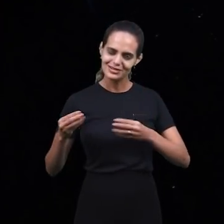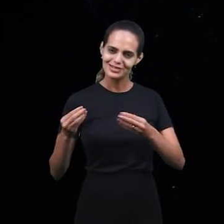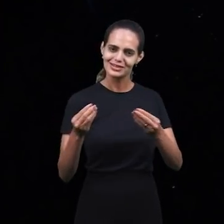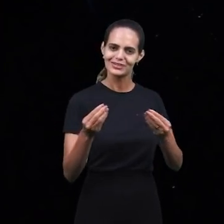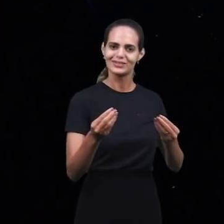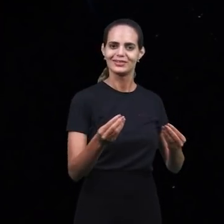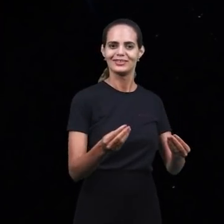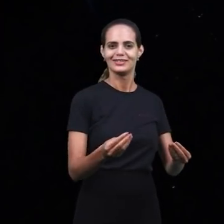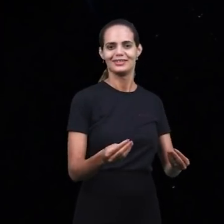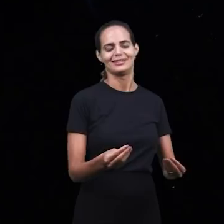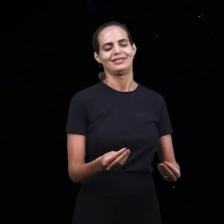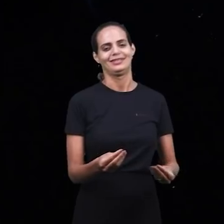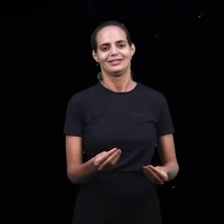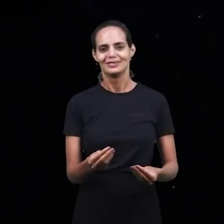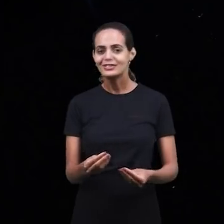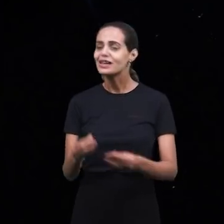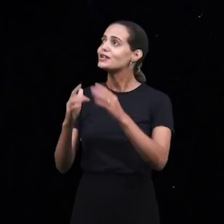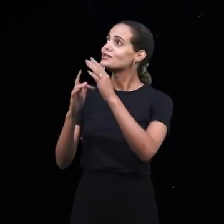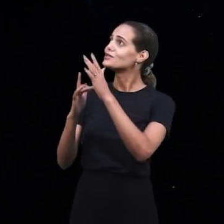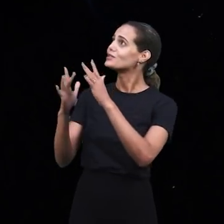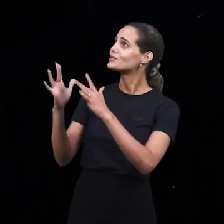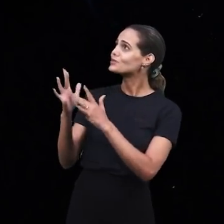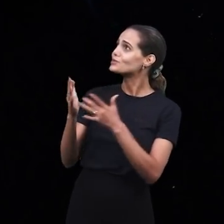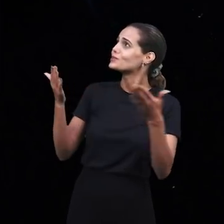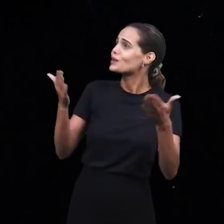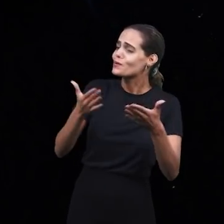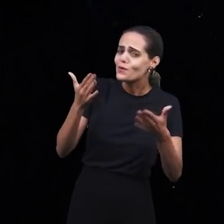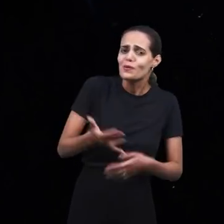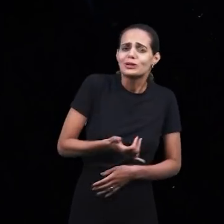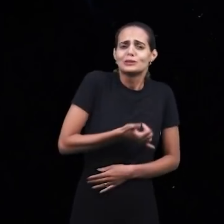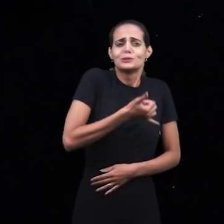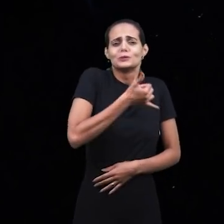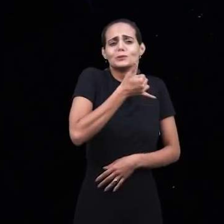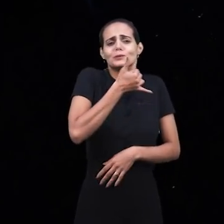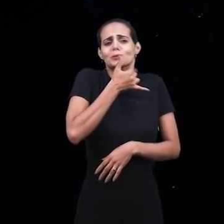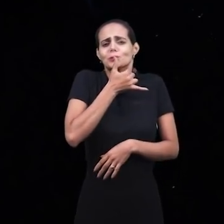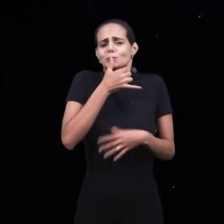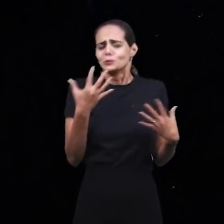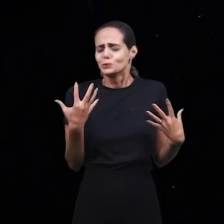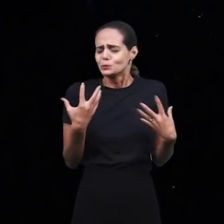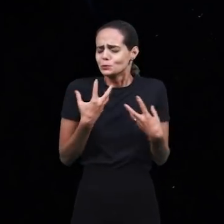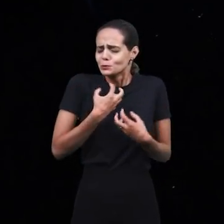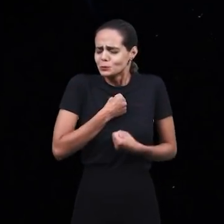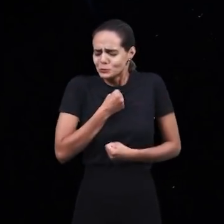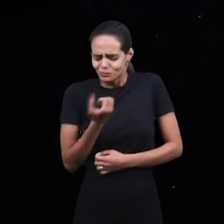Sossegai. Mestre, tão grande tristeza me quer hoje